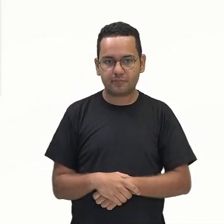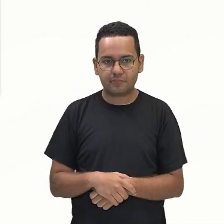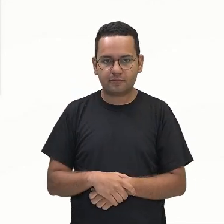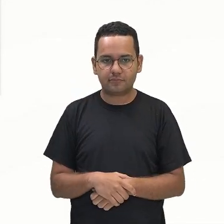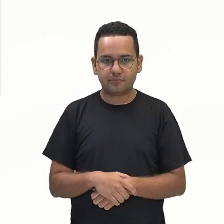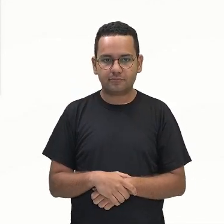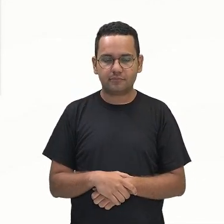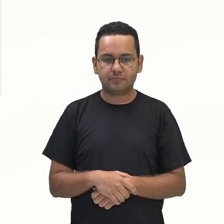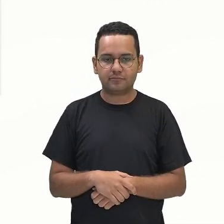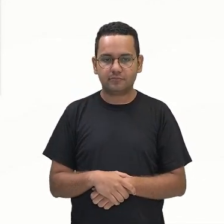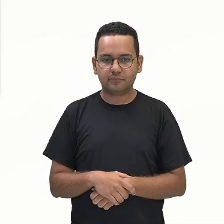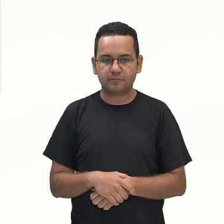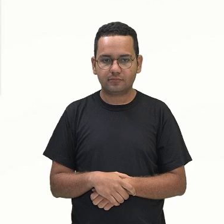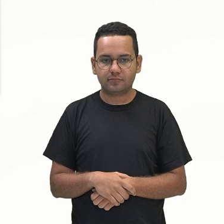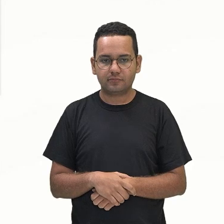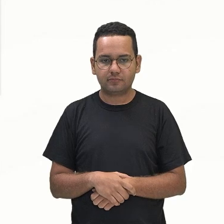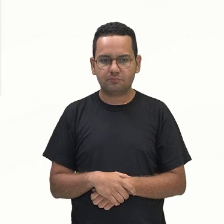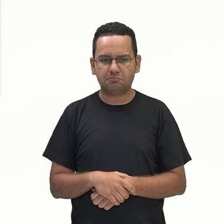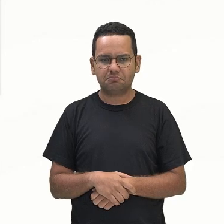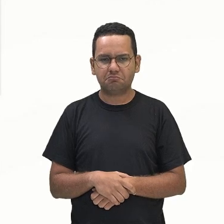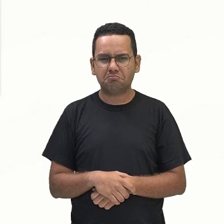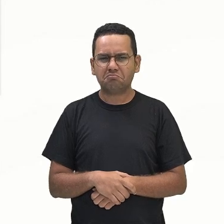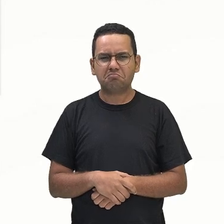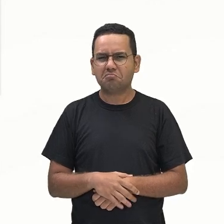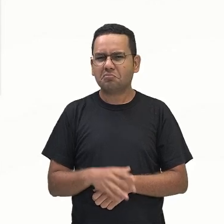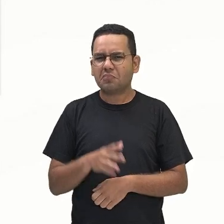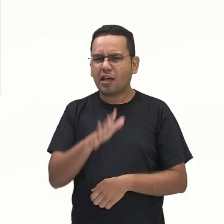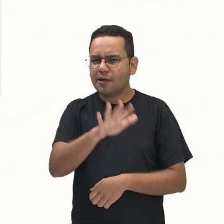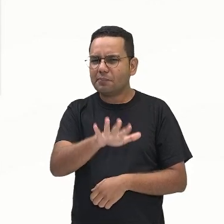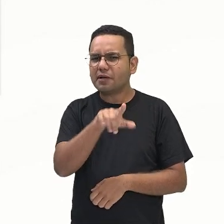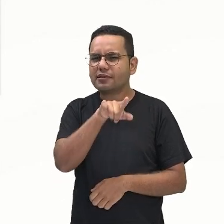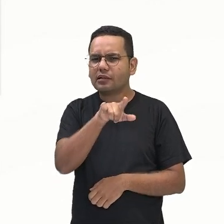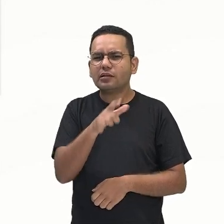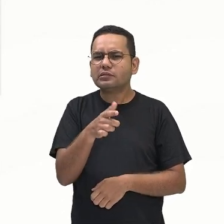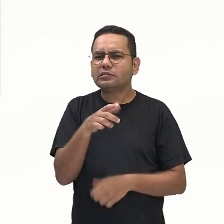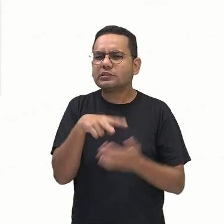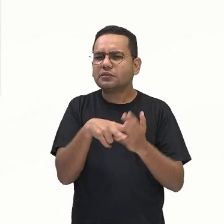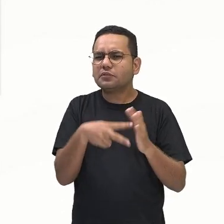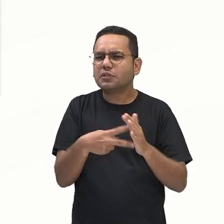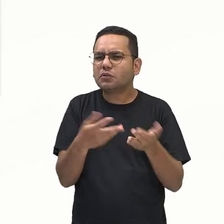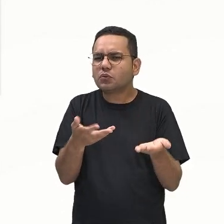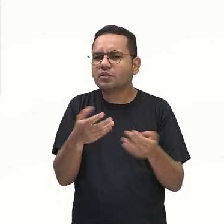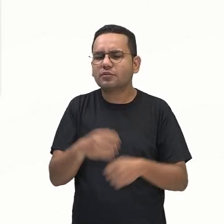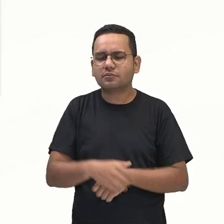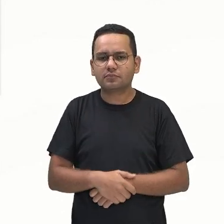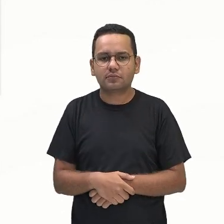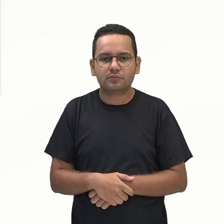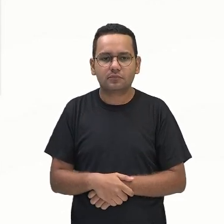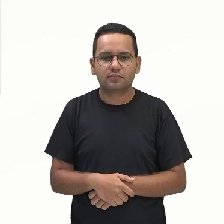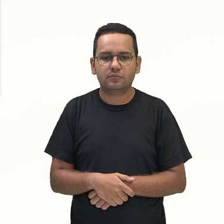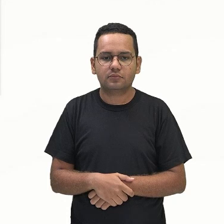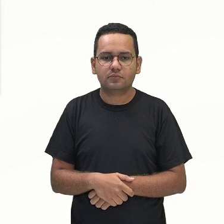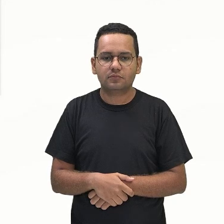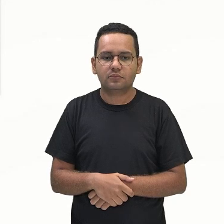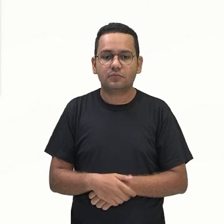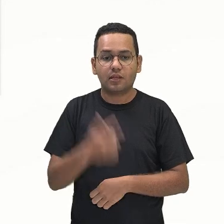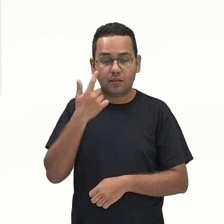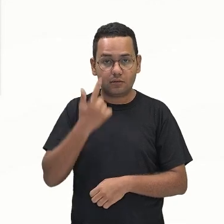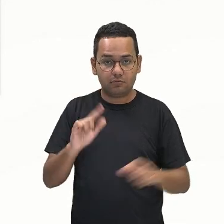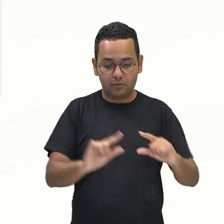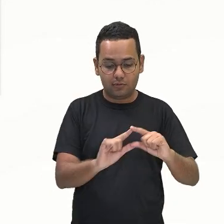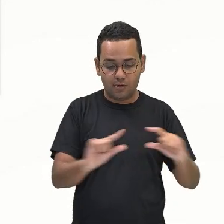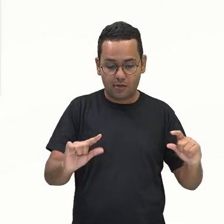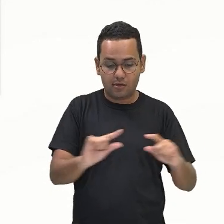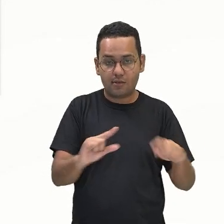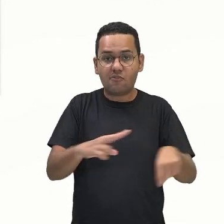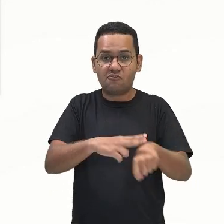T dentro dele. O que significa esse símbolo? Significa que esse alimento é um alimento